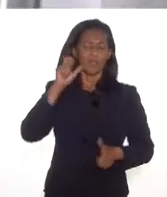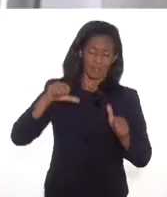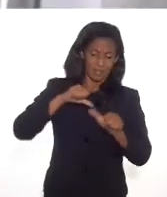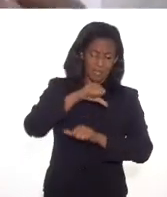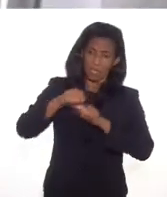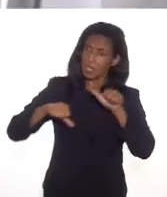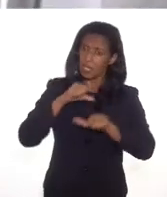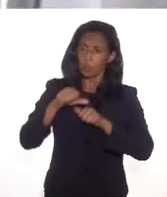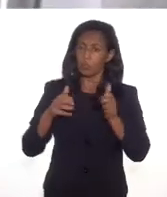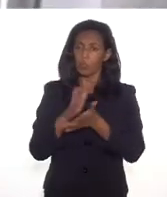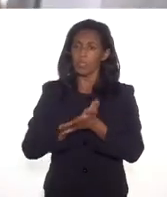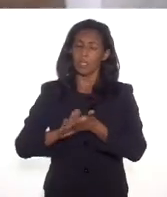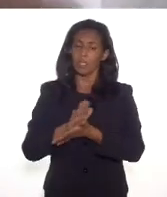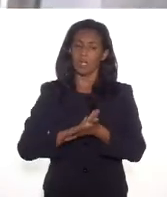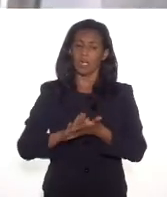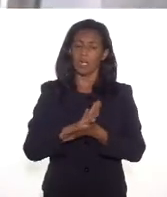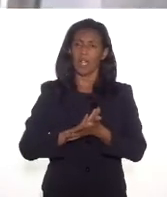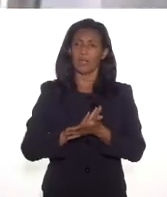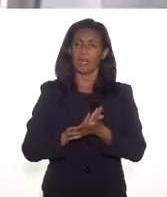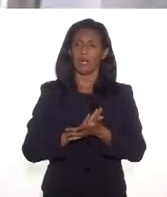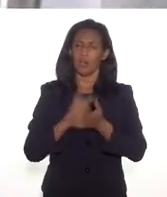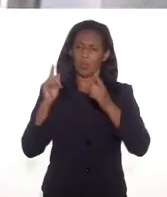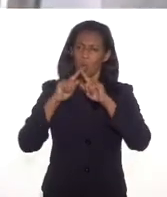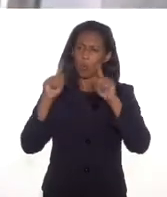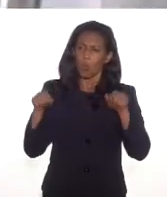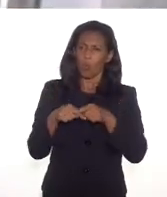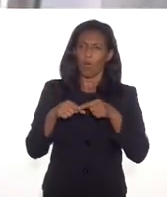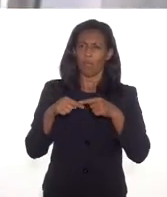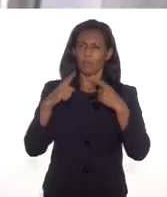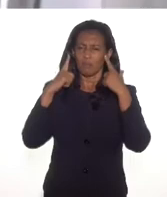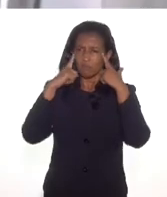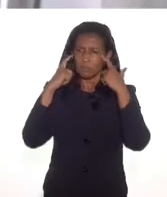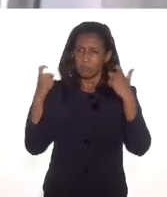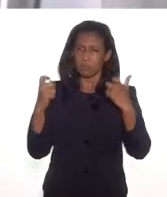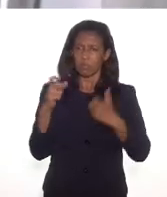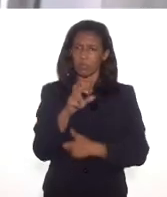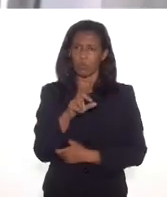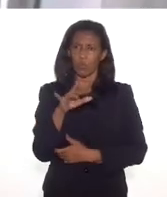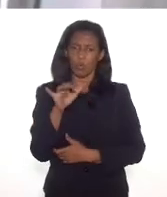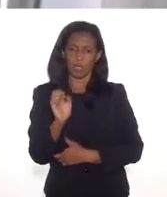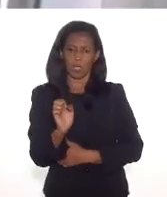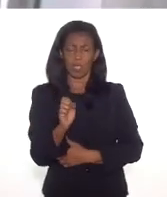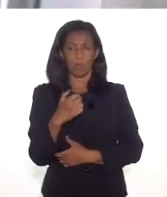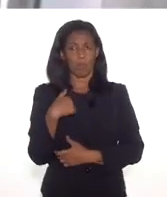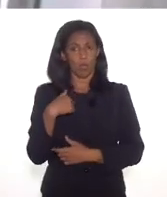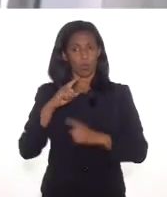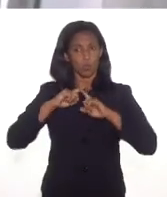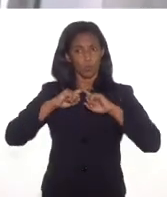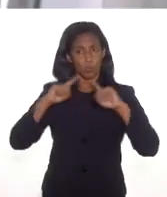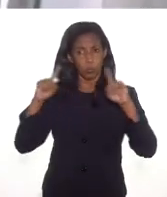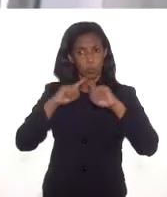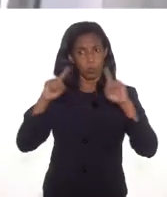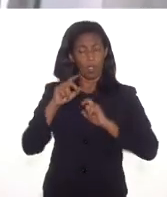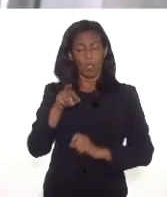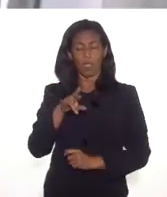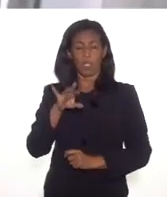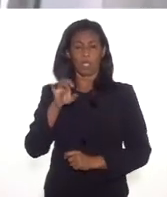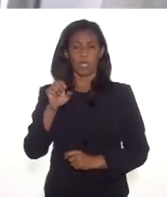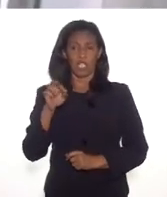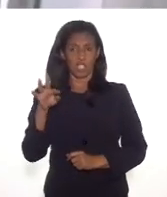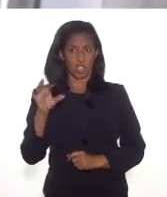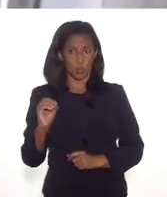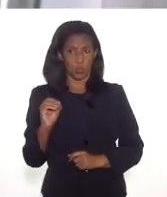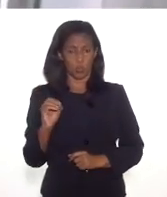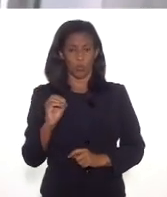nada estruturalmente o quadro da violência e o quadro do crime no Rio de Janeiro. Sou crítico dessa agenda, sou crítico dessa agenda, o que não me faz